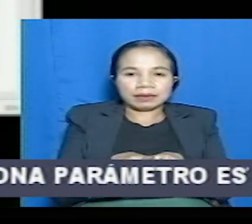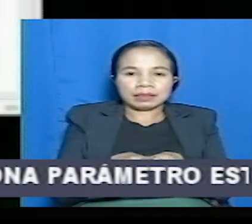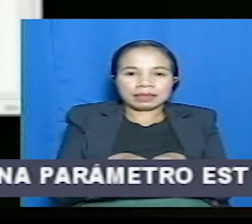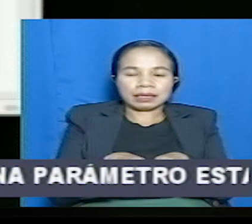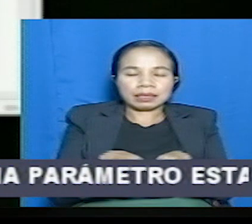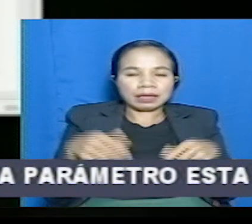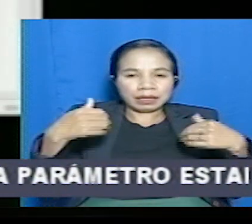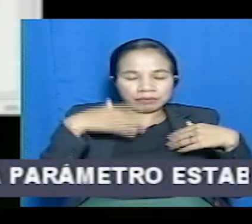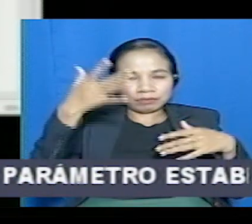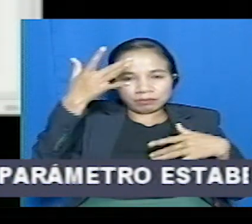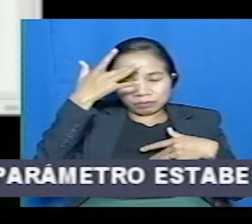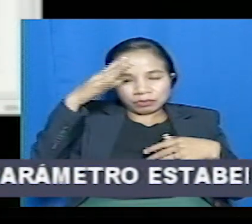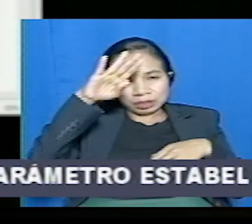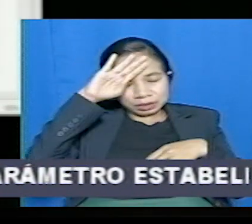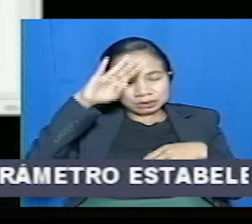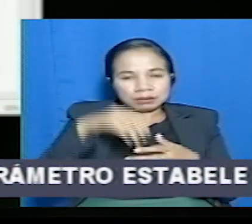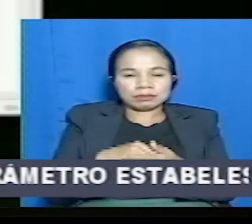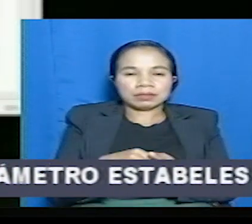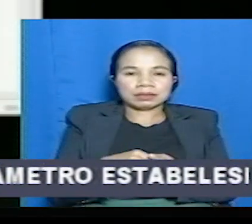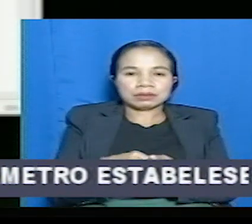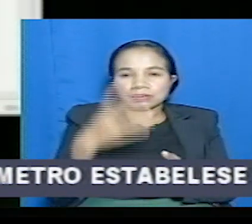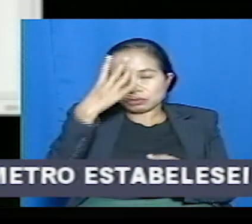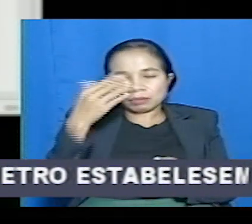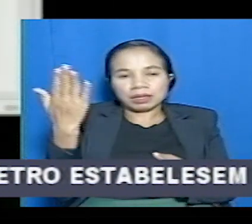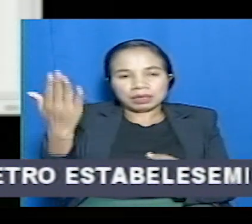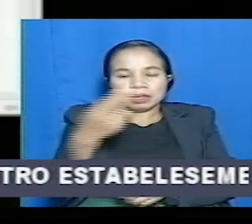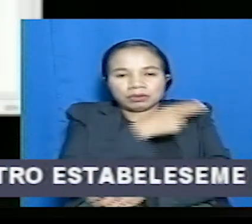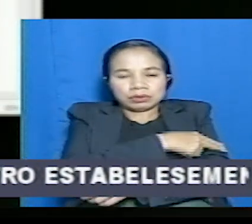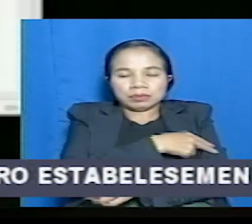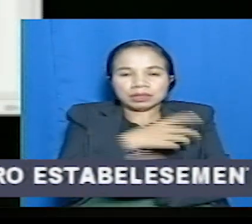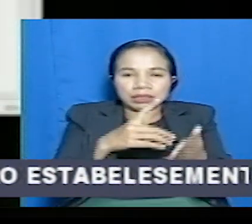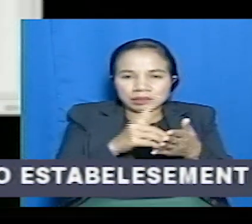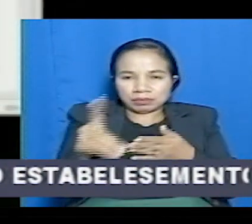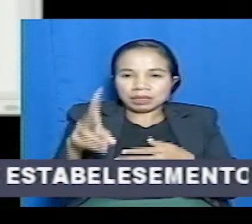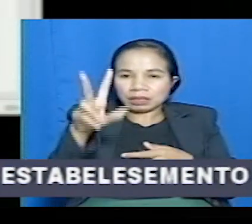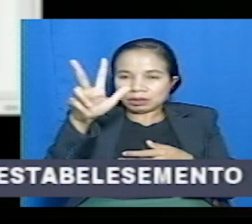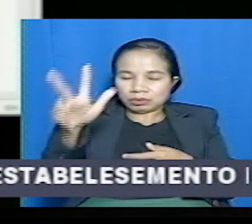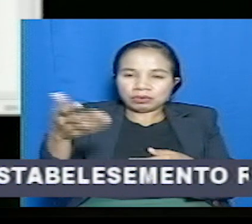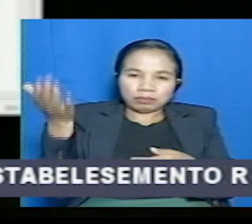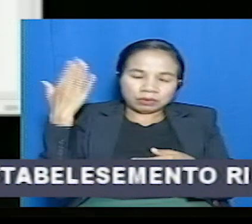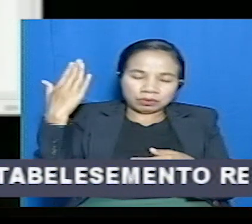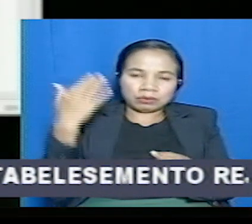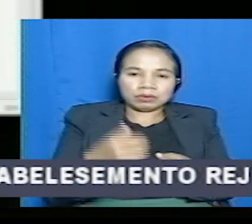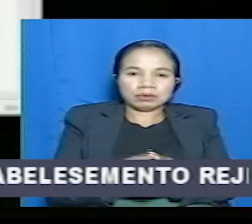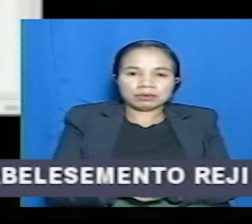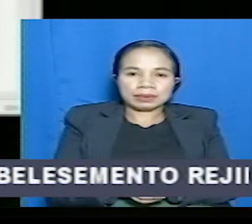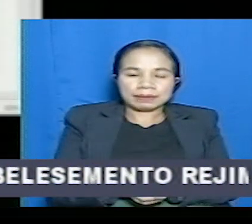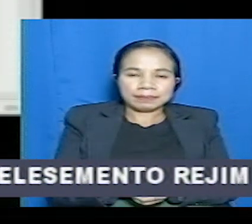sintomáticos, como ser nebe baixo hospital e a semana tolo bacoto clinian